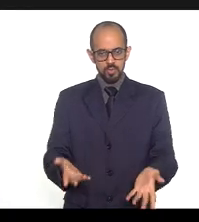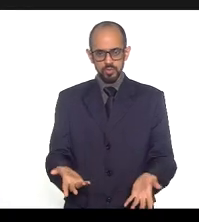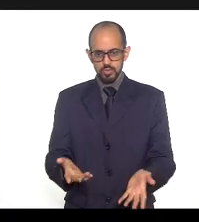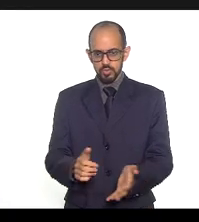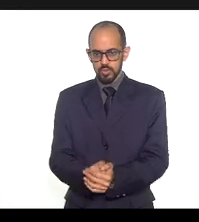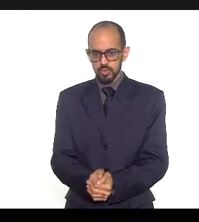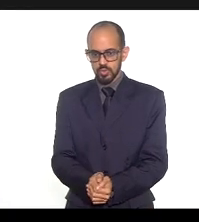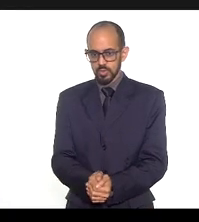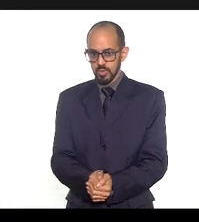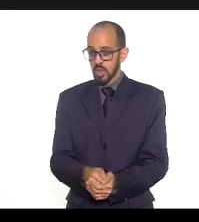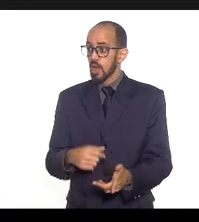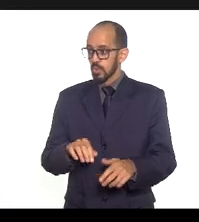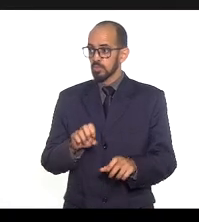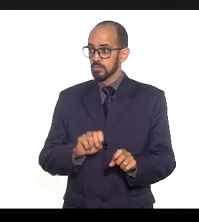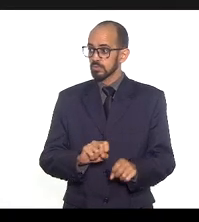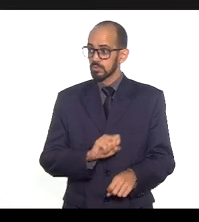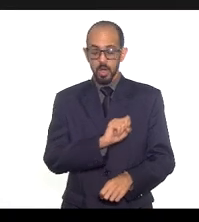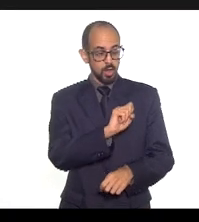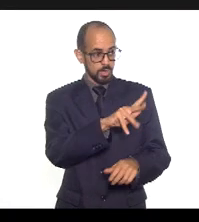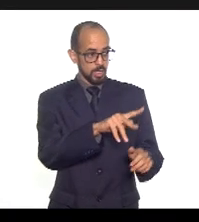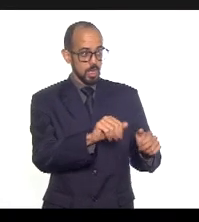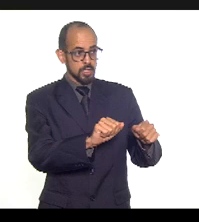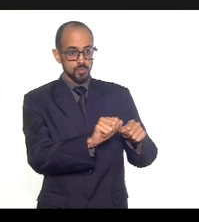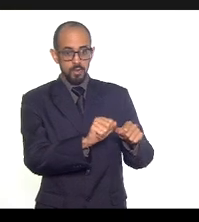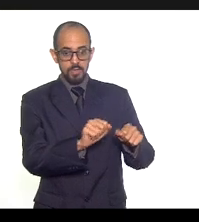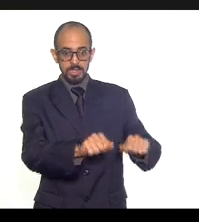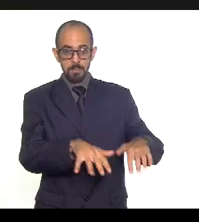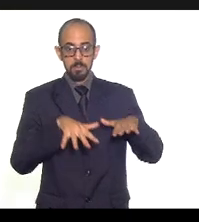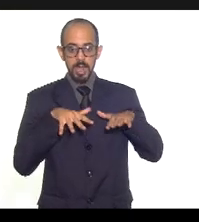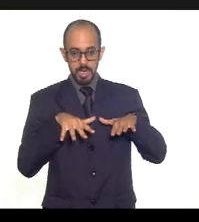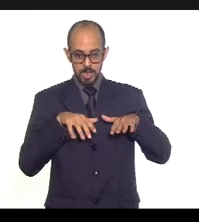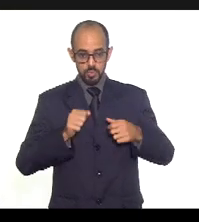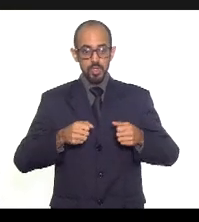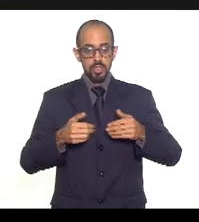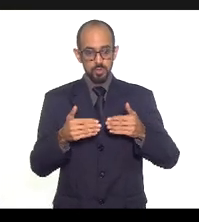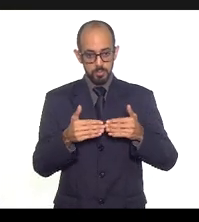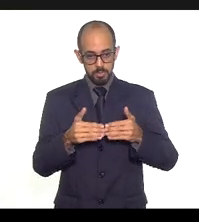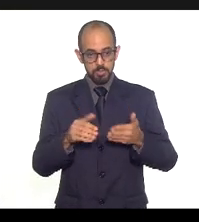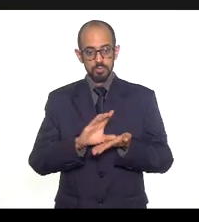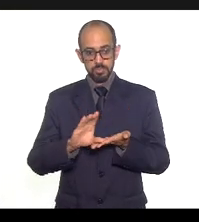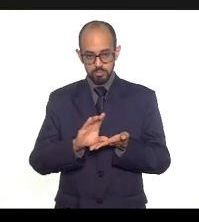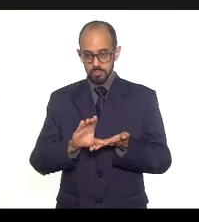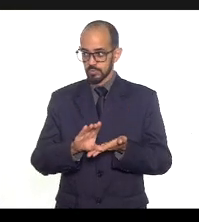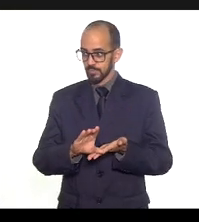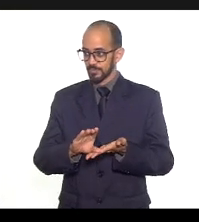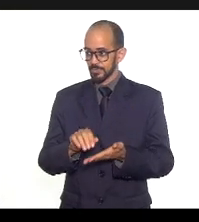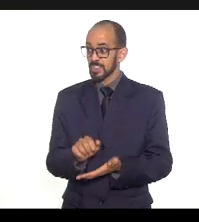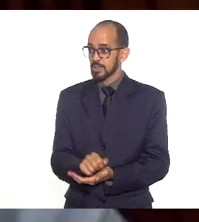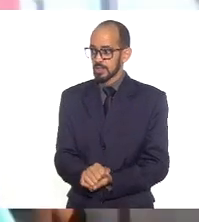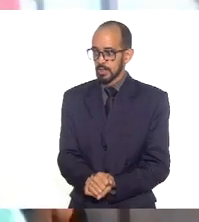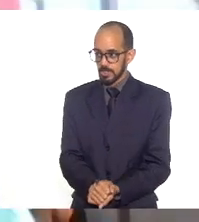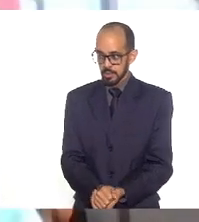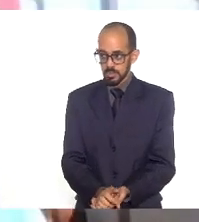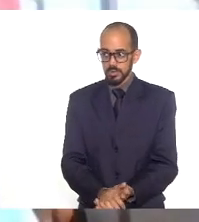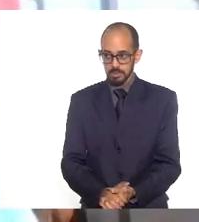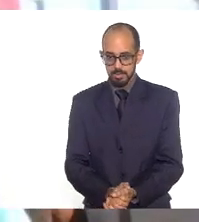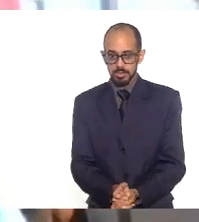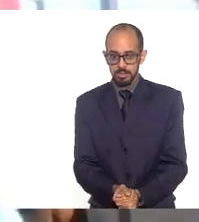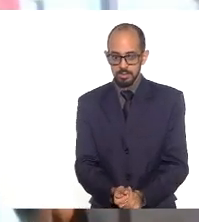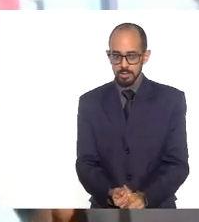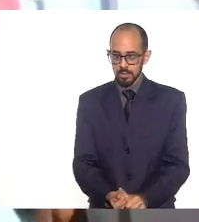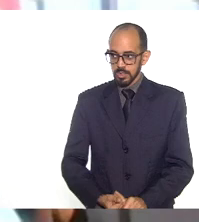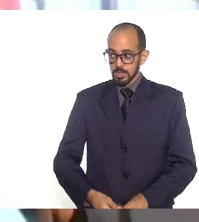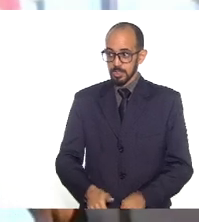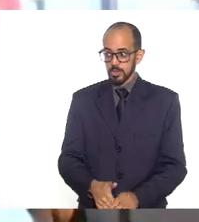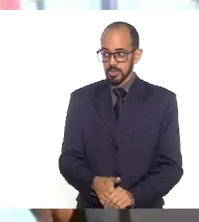Em plenário, eu apresento as duas emendas em plenário. Do parecer pela constitucionalidade. E eu queria fazer a destinação para o Fundo